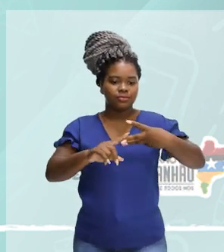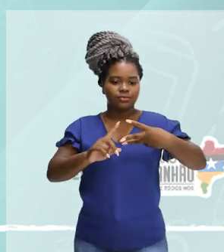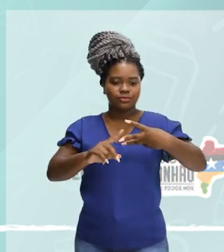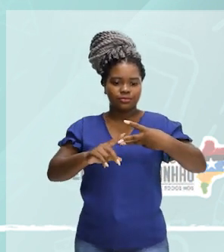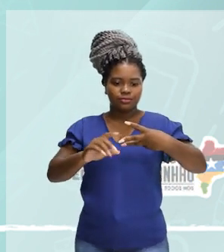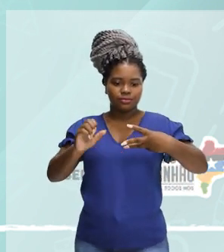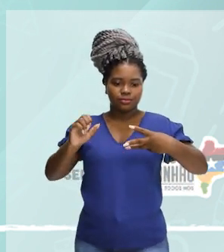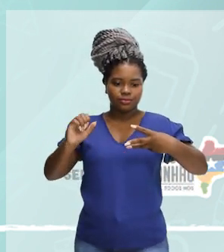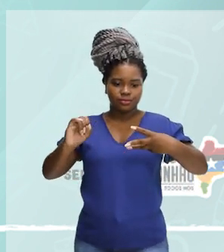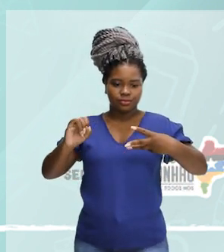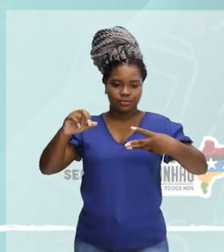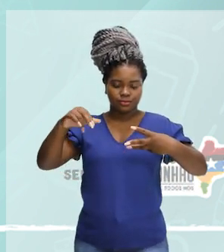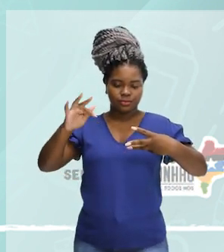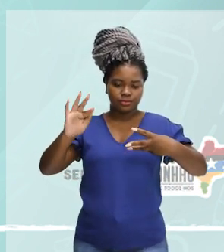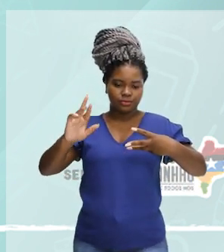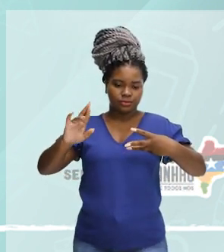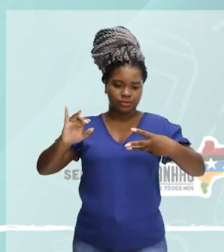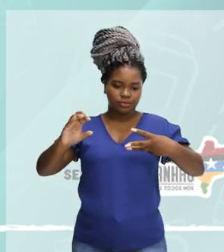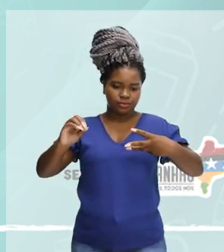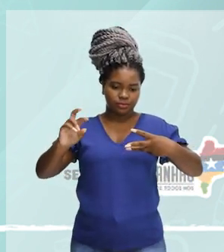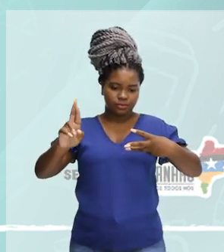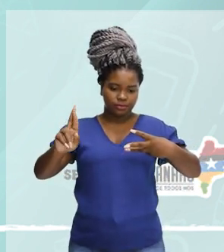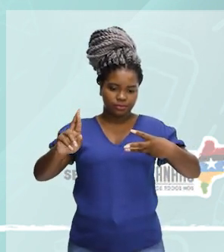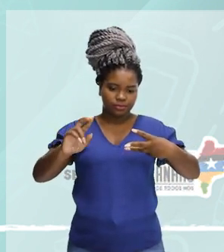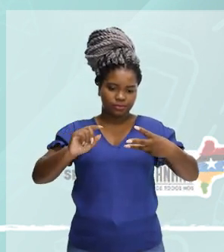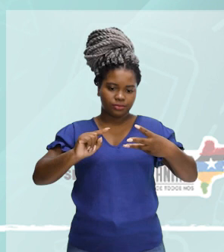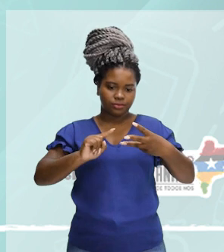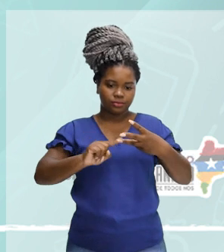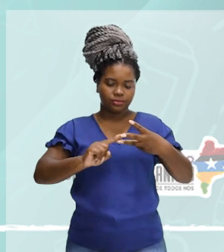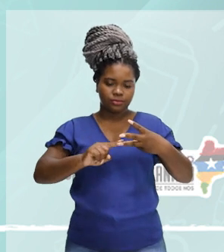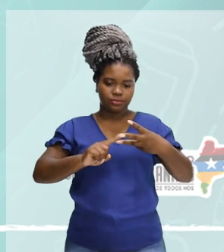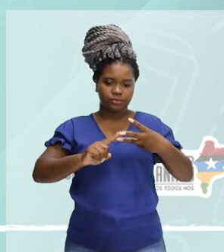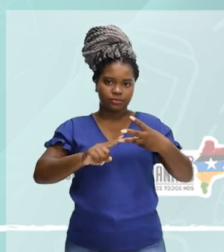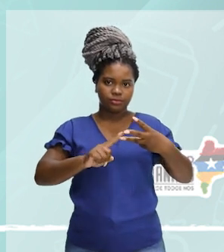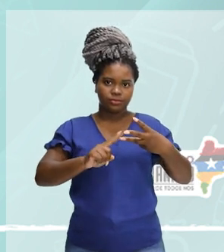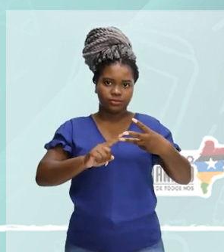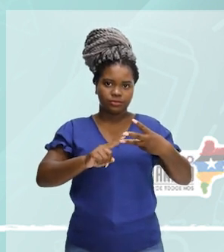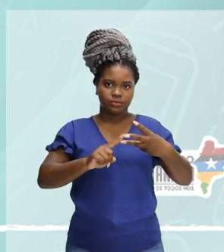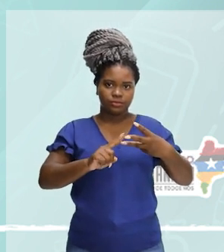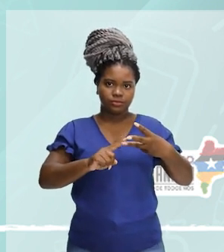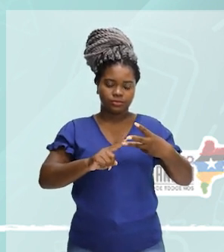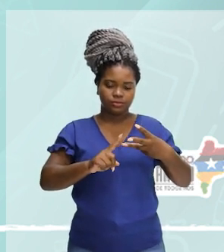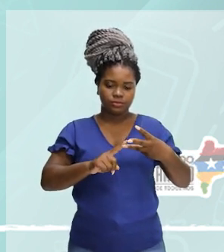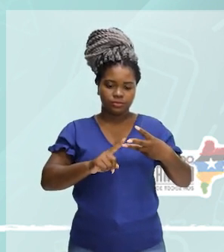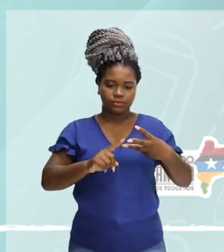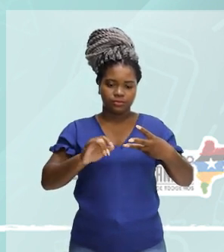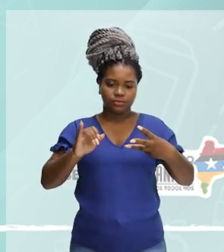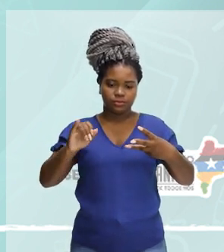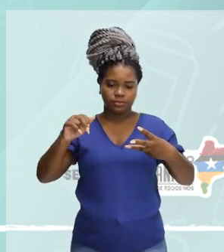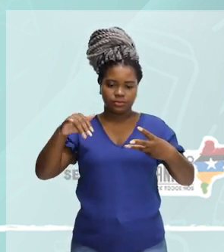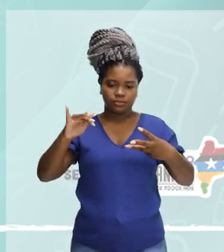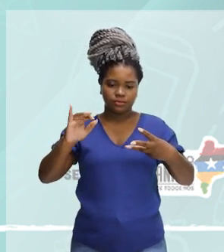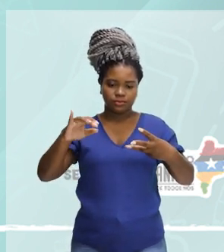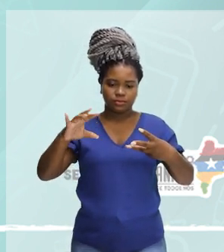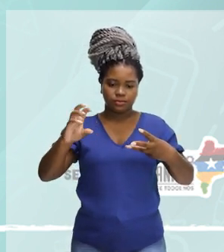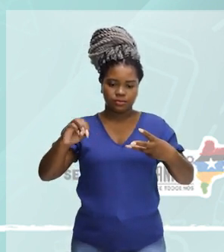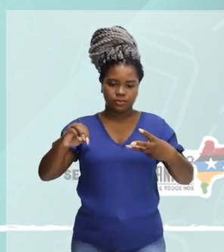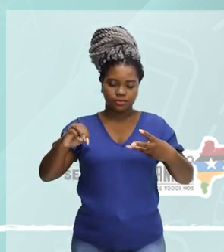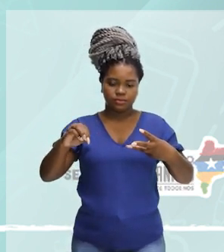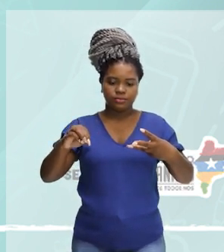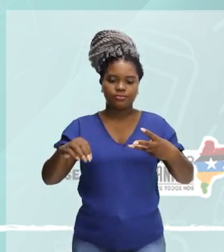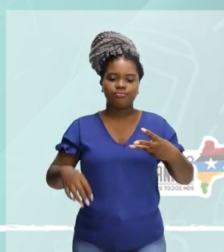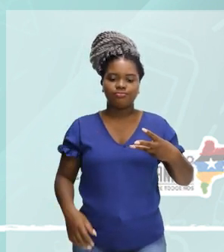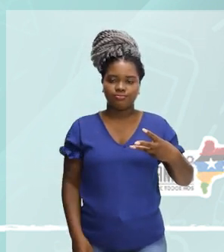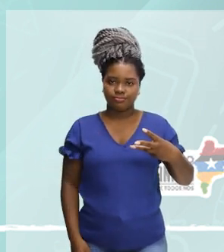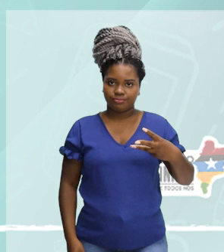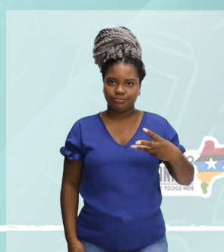fica? Inferior, inferior. E no grado superlativo, ínfimo,